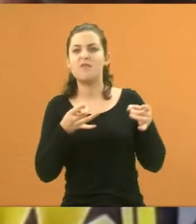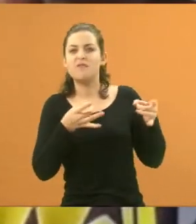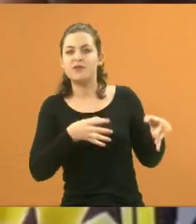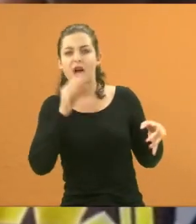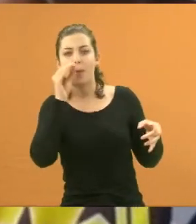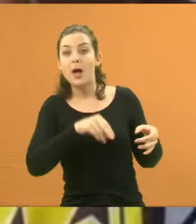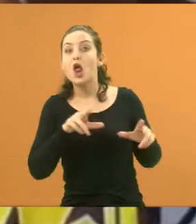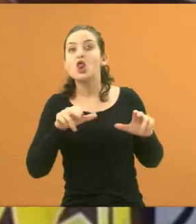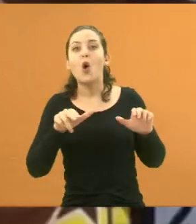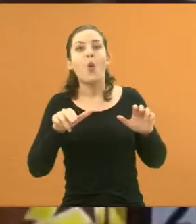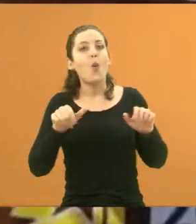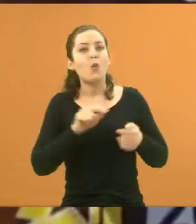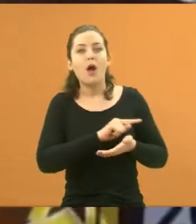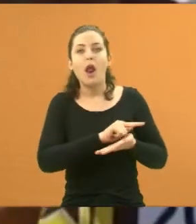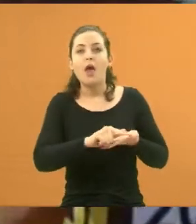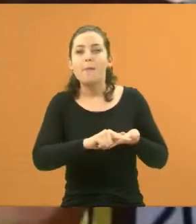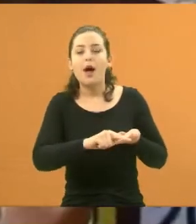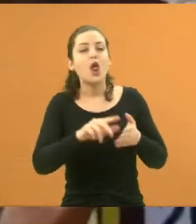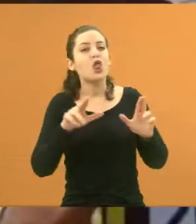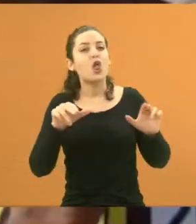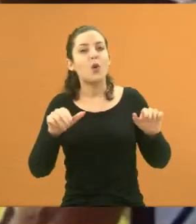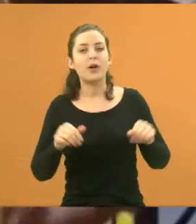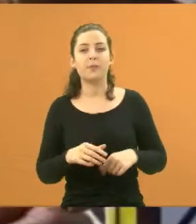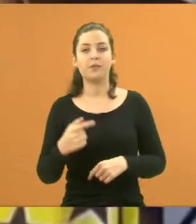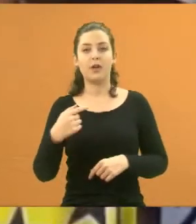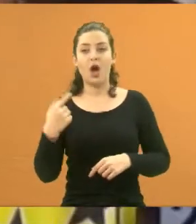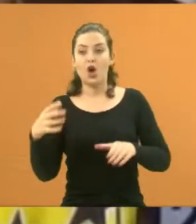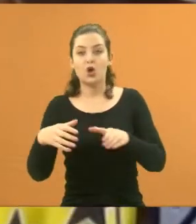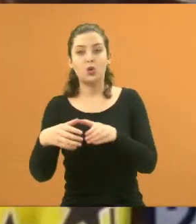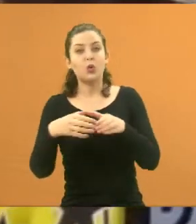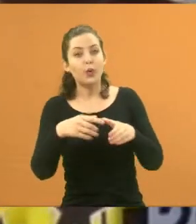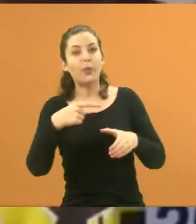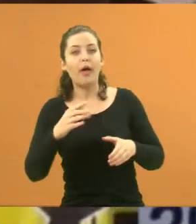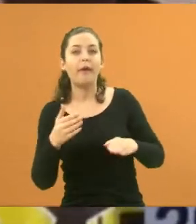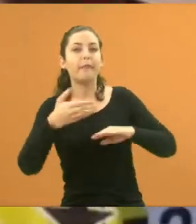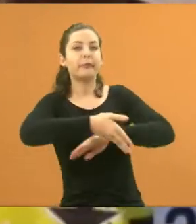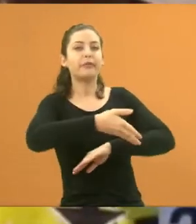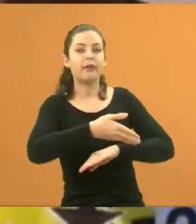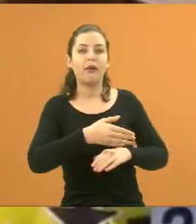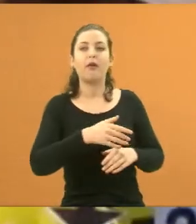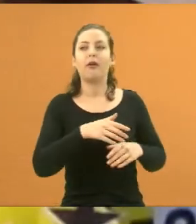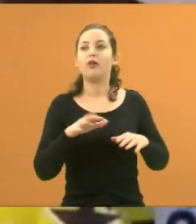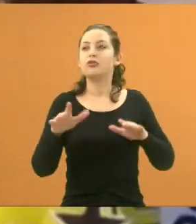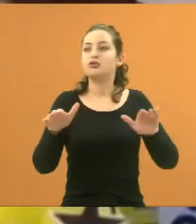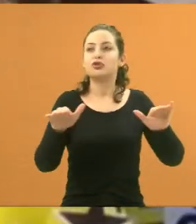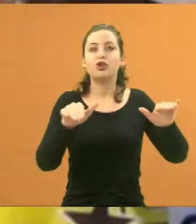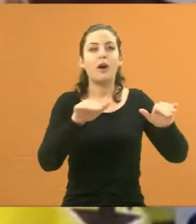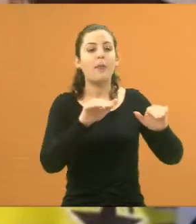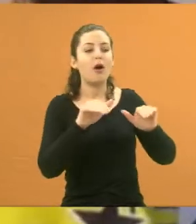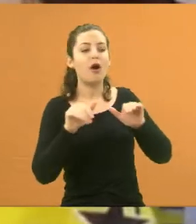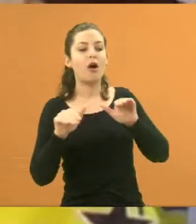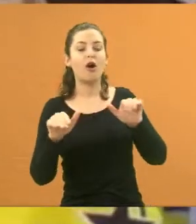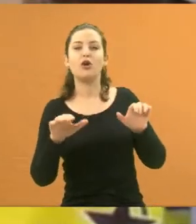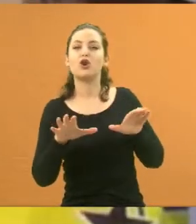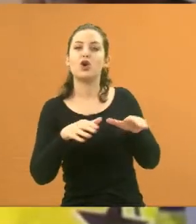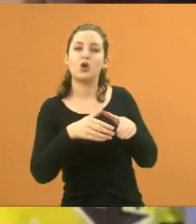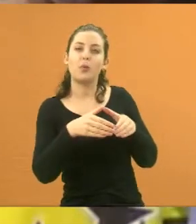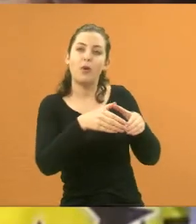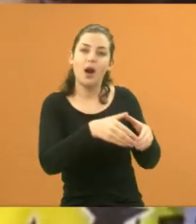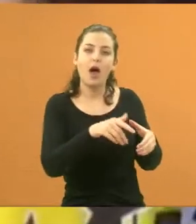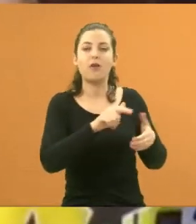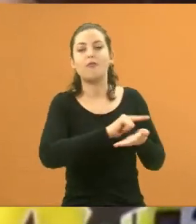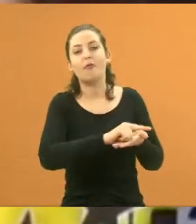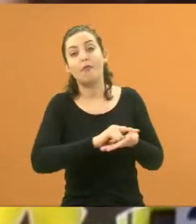Nunca limparam? Não. Aí o que vocês fizeram? A gente limpemos. A gente juntou a comunidade e